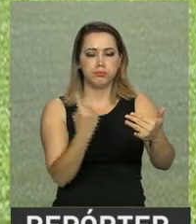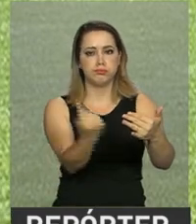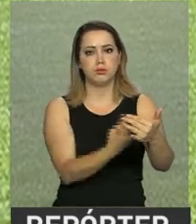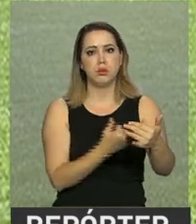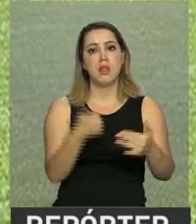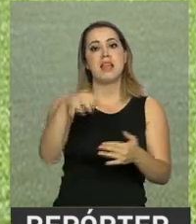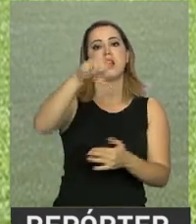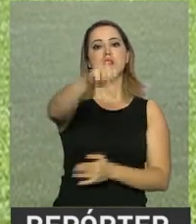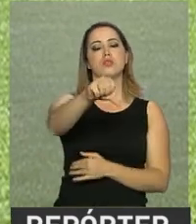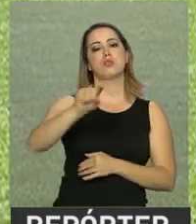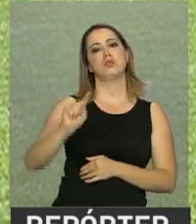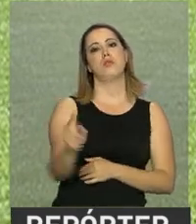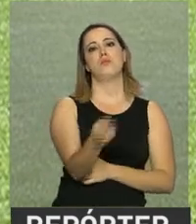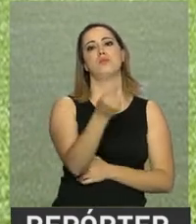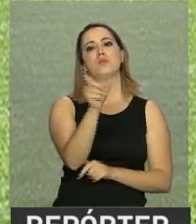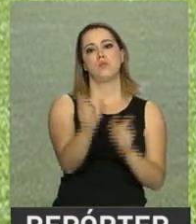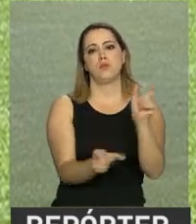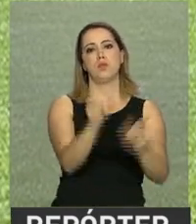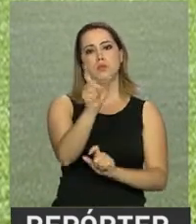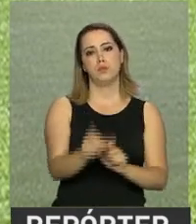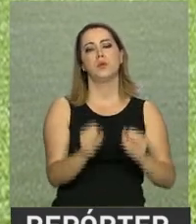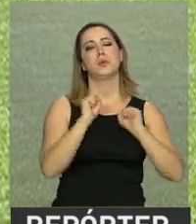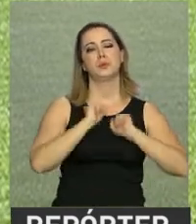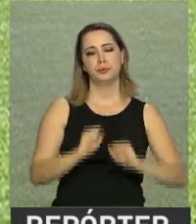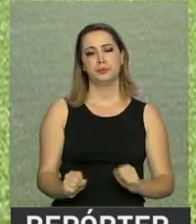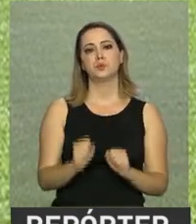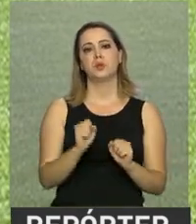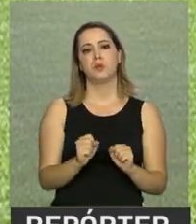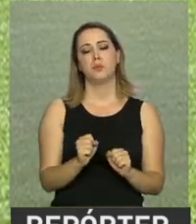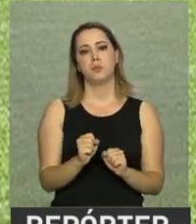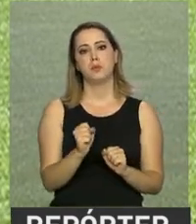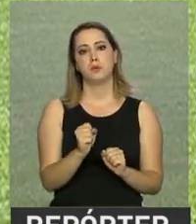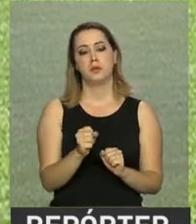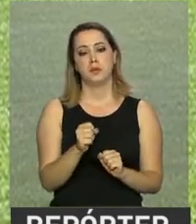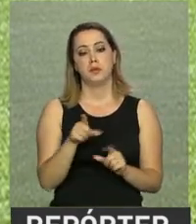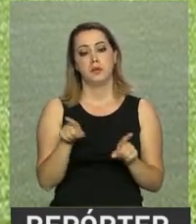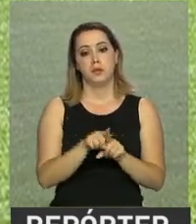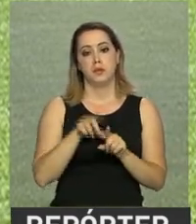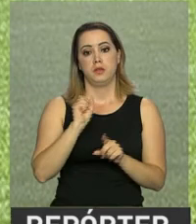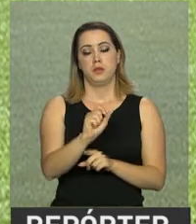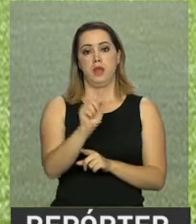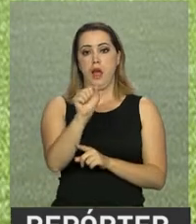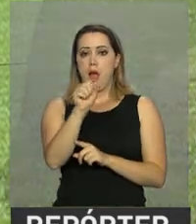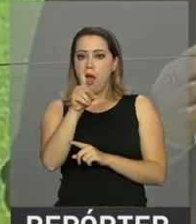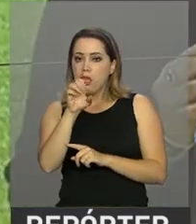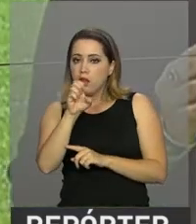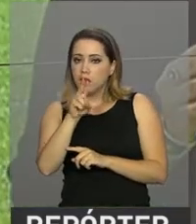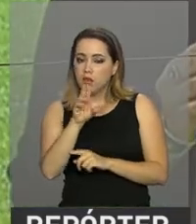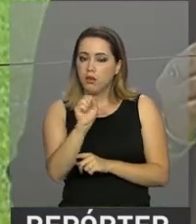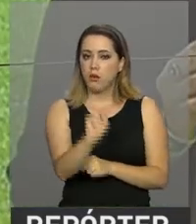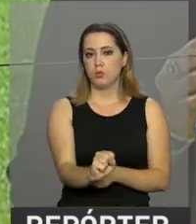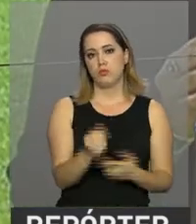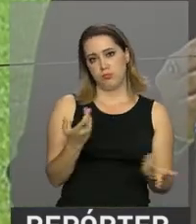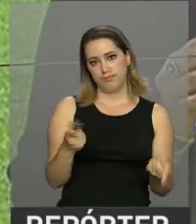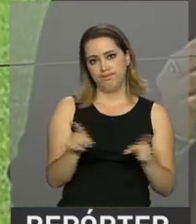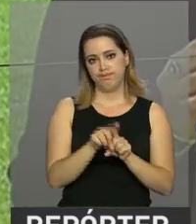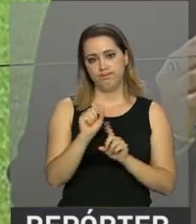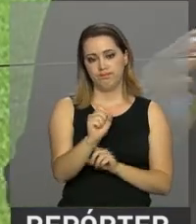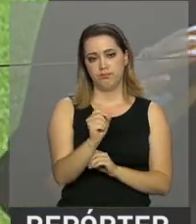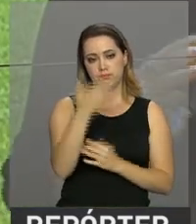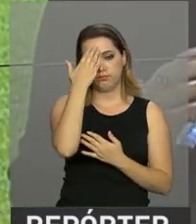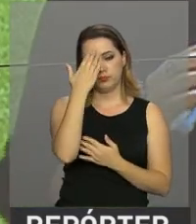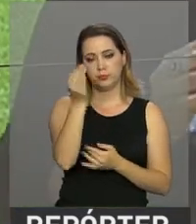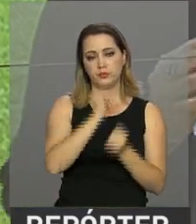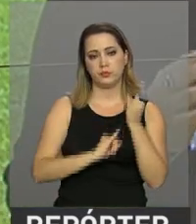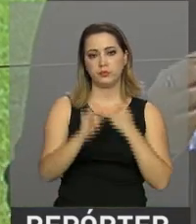mil pessoas, pessoas que poderão aí dar a última adeus ao time de coração. Tá ok, Luana, muito obrigado pelas